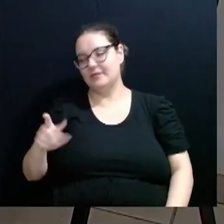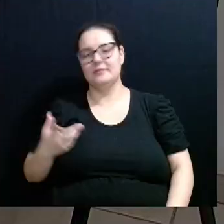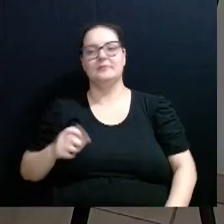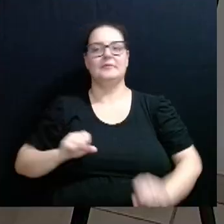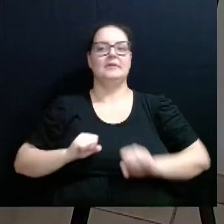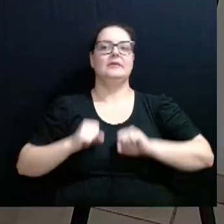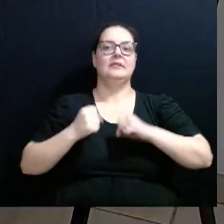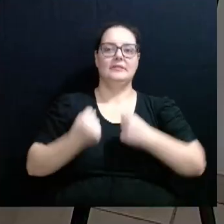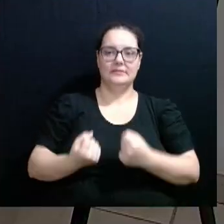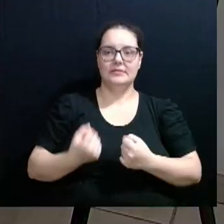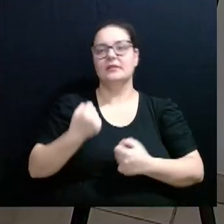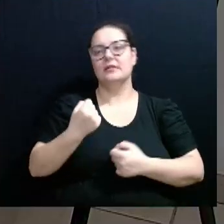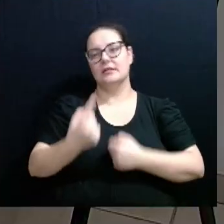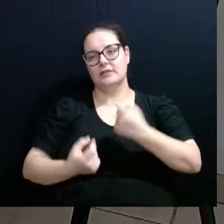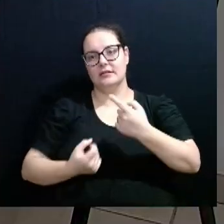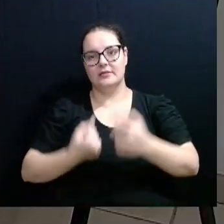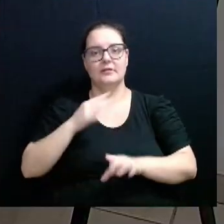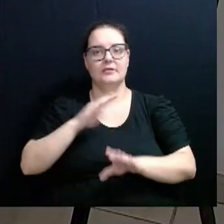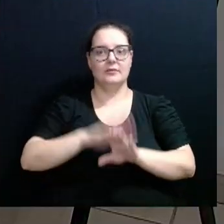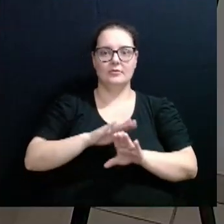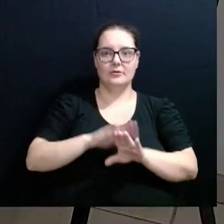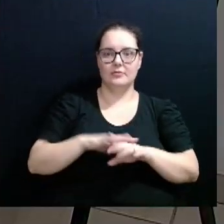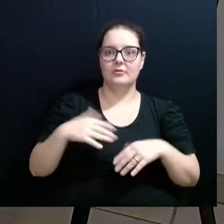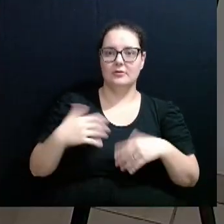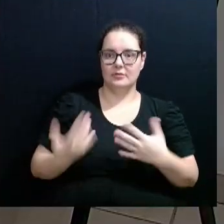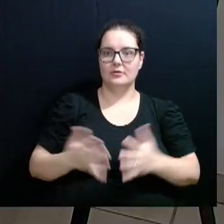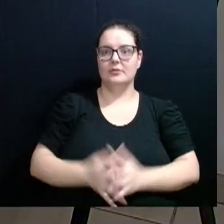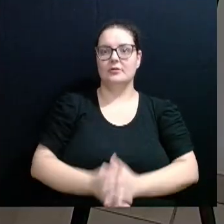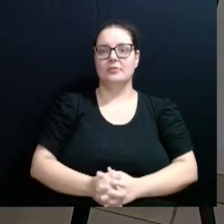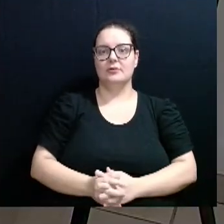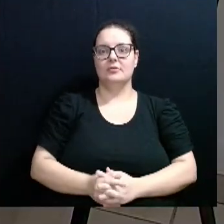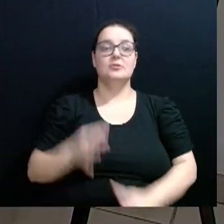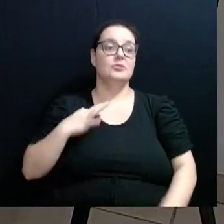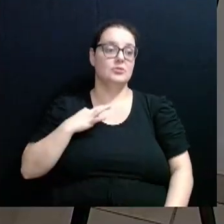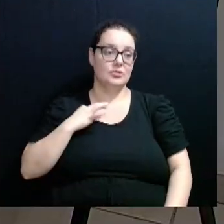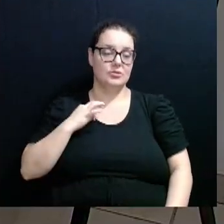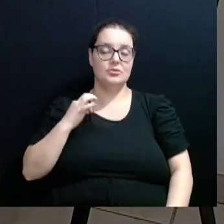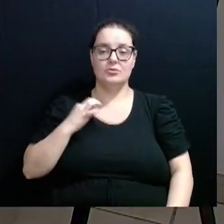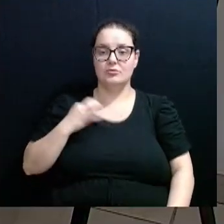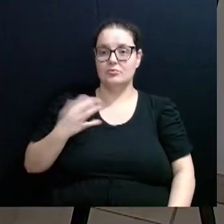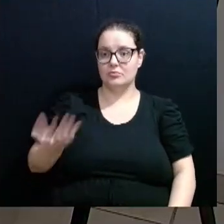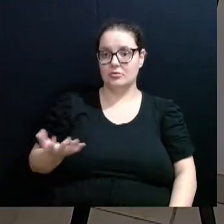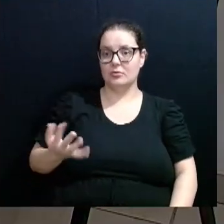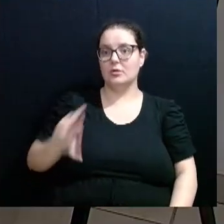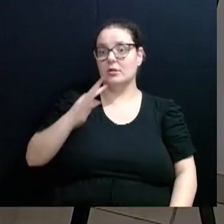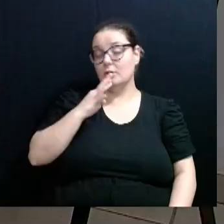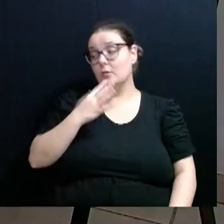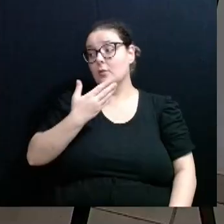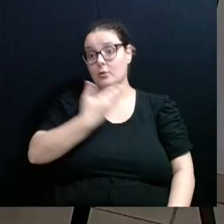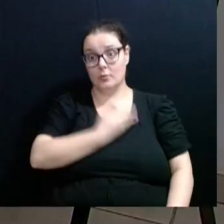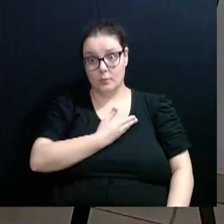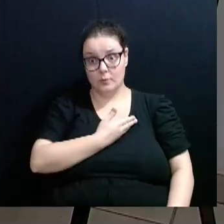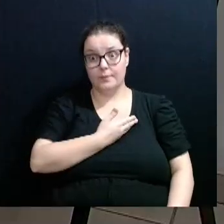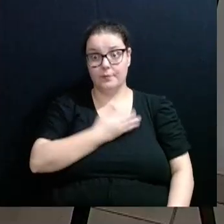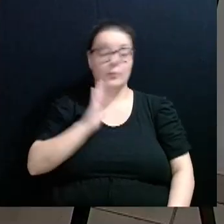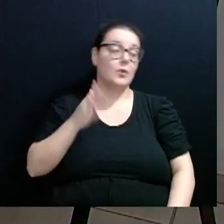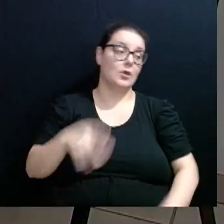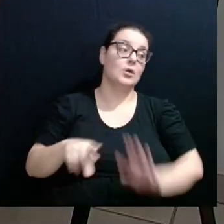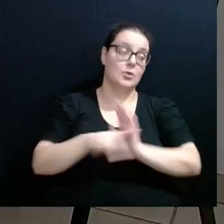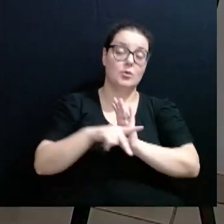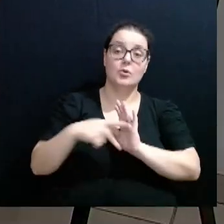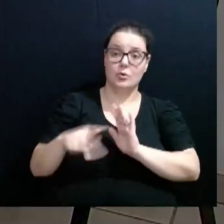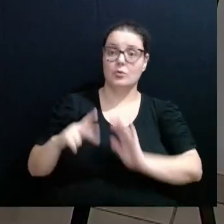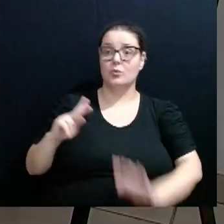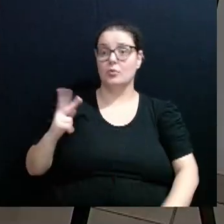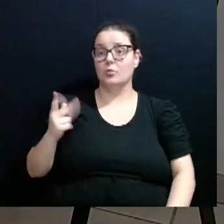alguma atividade de voluntarismo. E aí eu conheço uma amiga que já fazia parte do AJA, que